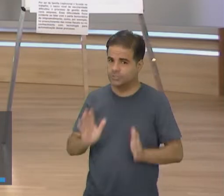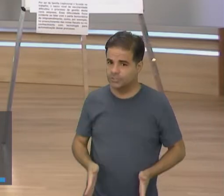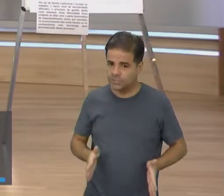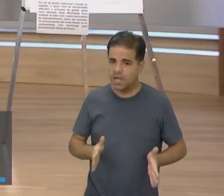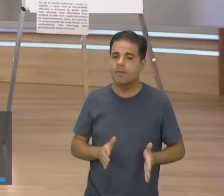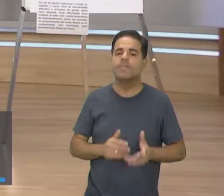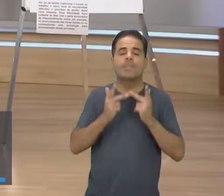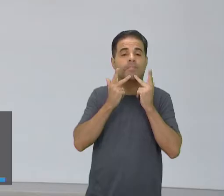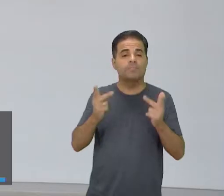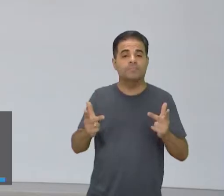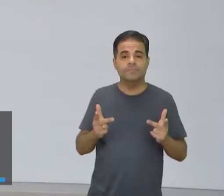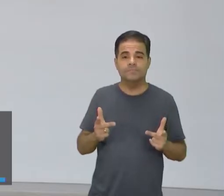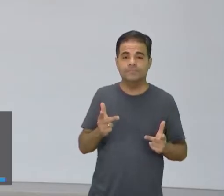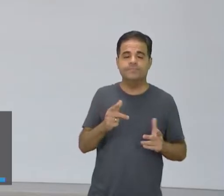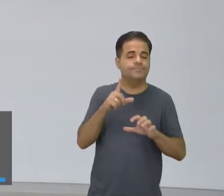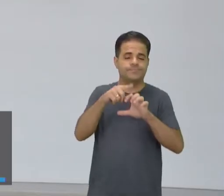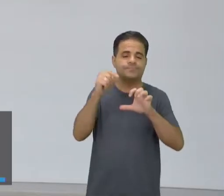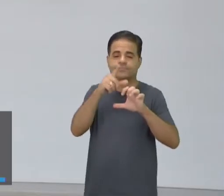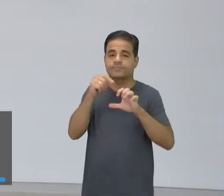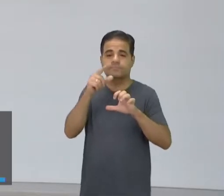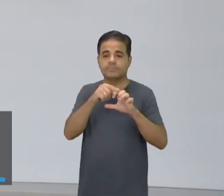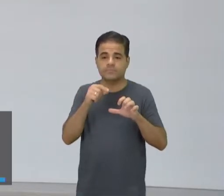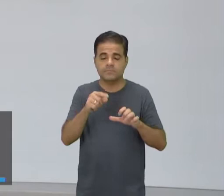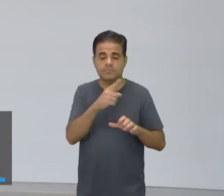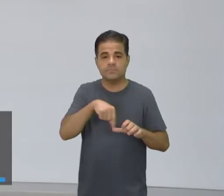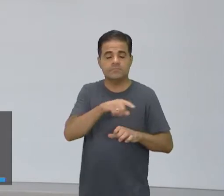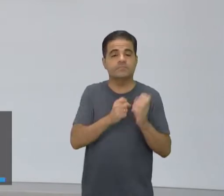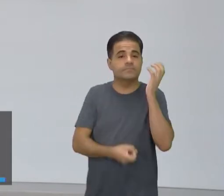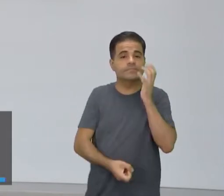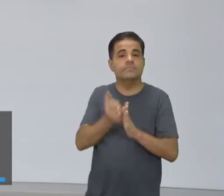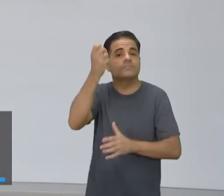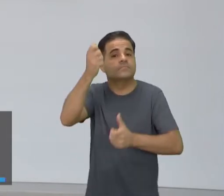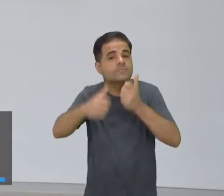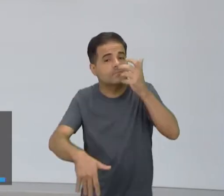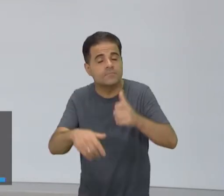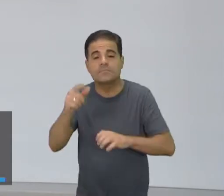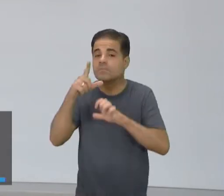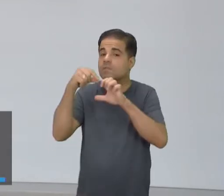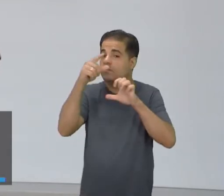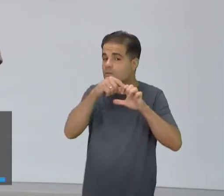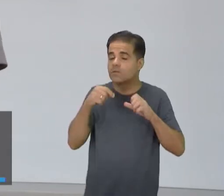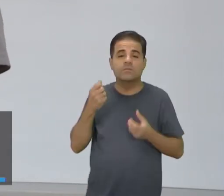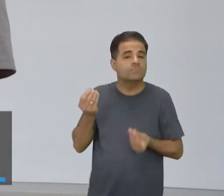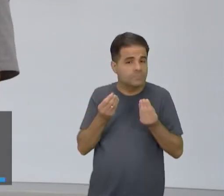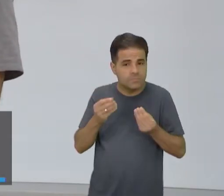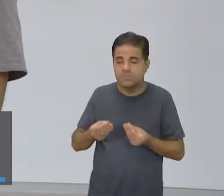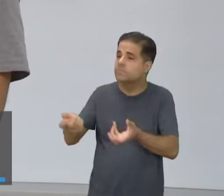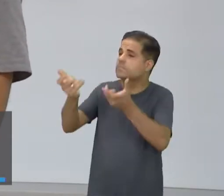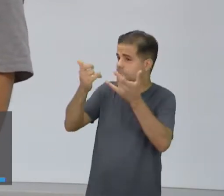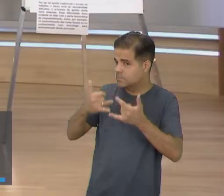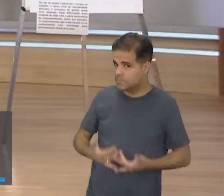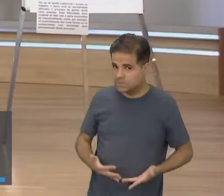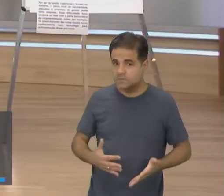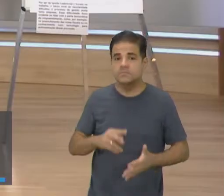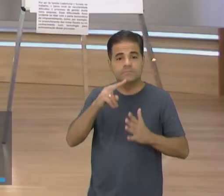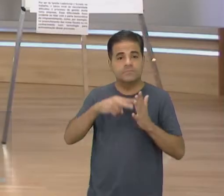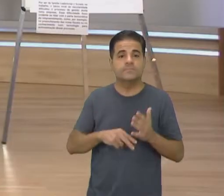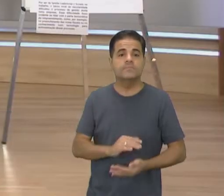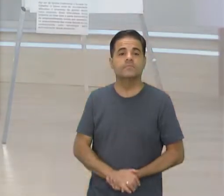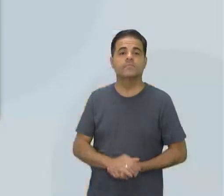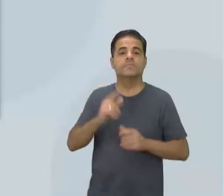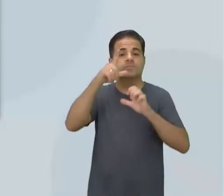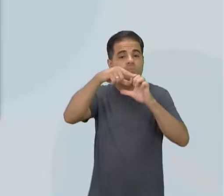aí, falando sobre o que é empreendedorismo, a gente consegue criar uma definição do que é o empreendedor também. Gostaria de ler, professora? Claro.